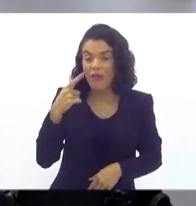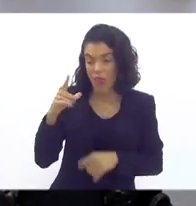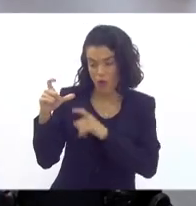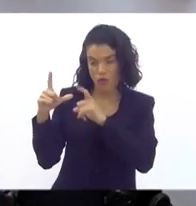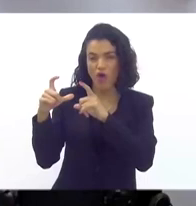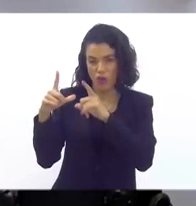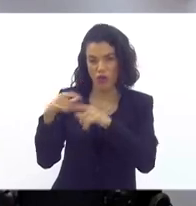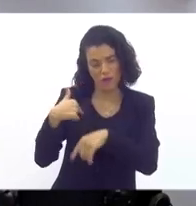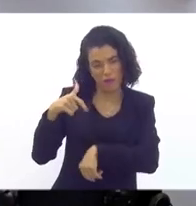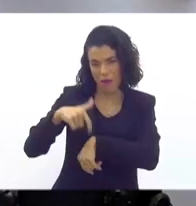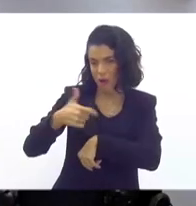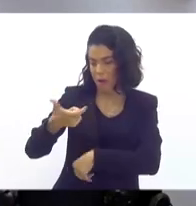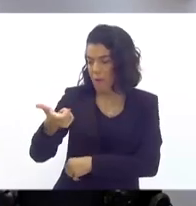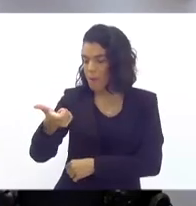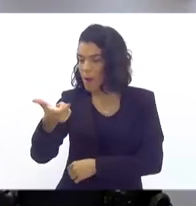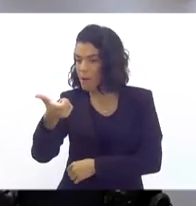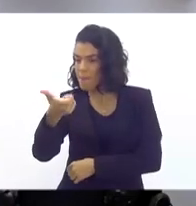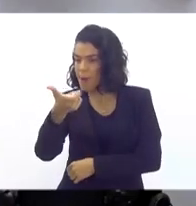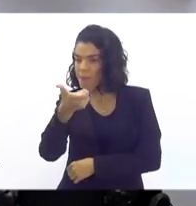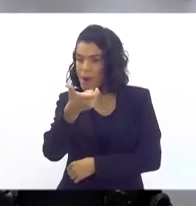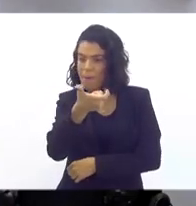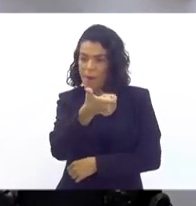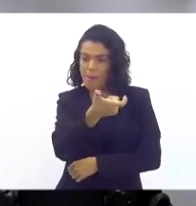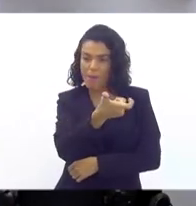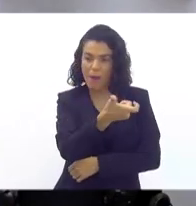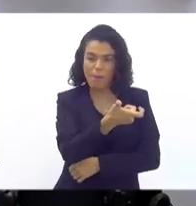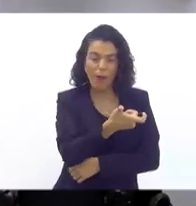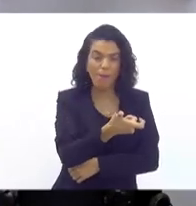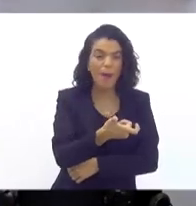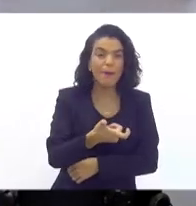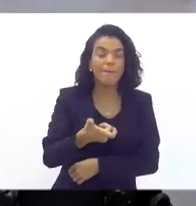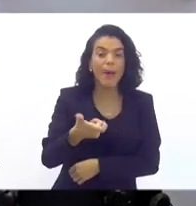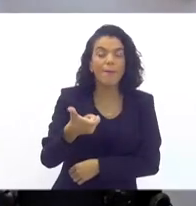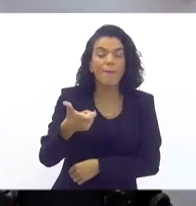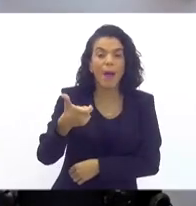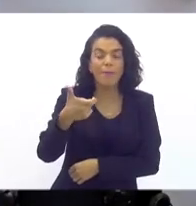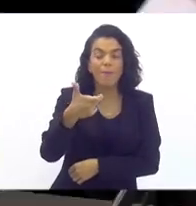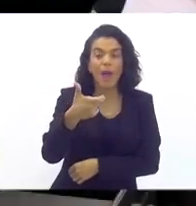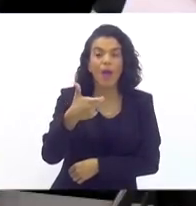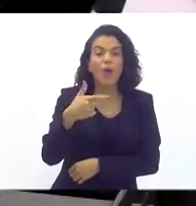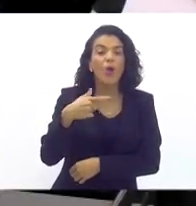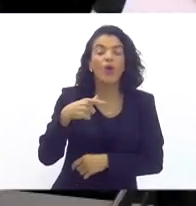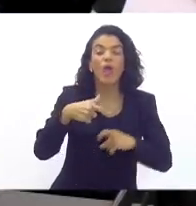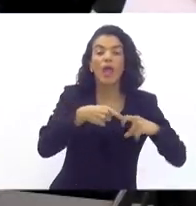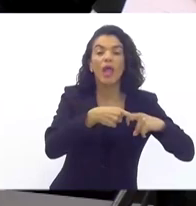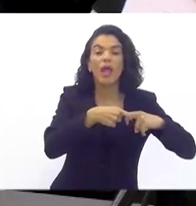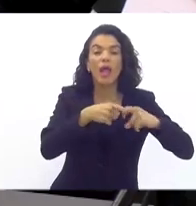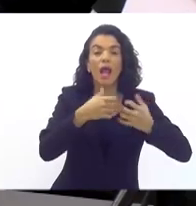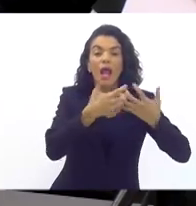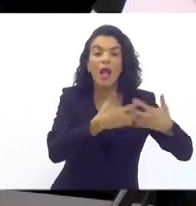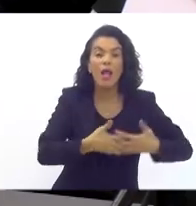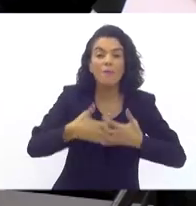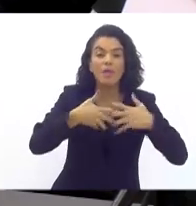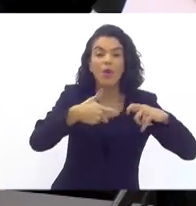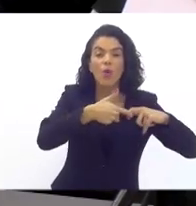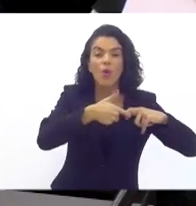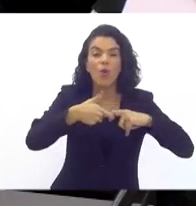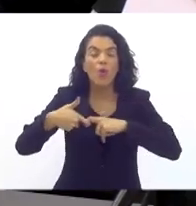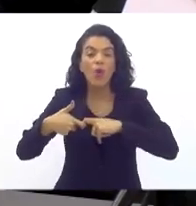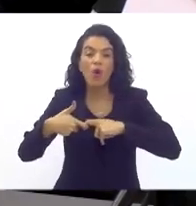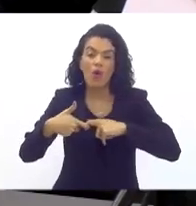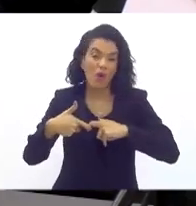fotografo efetivamente aqueles aqueles reboques que lá estão é a indústria do ganha ganha